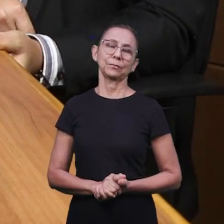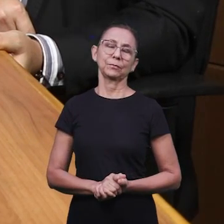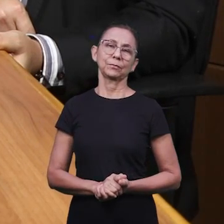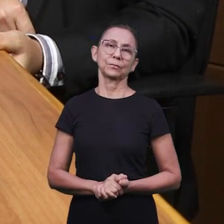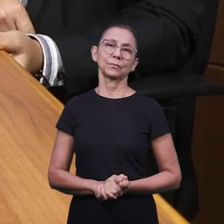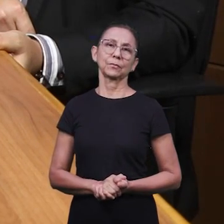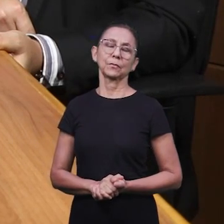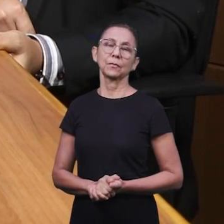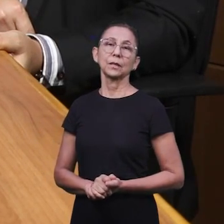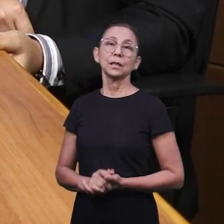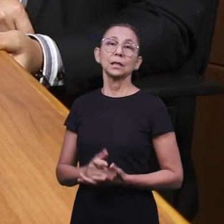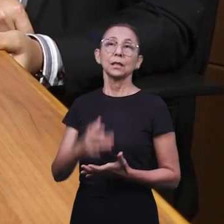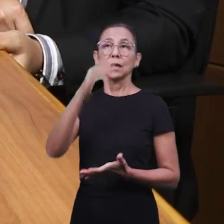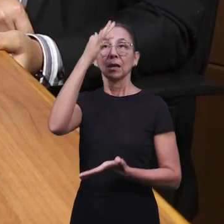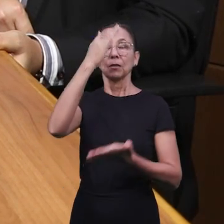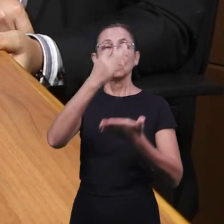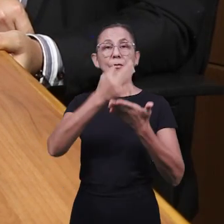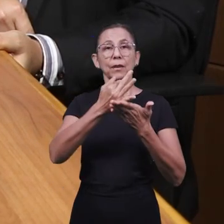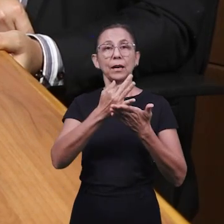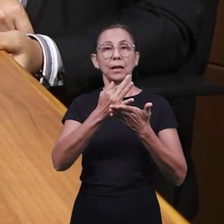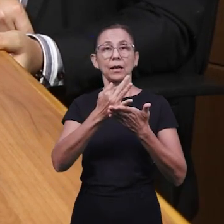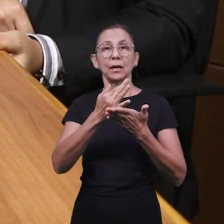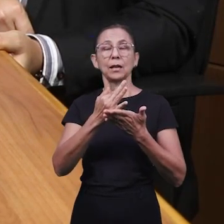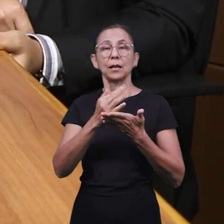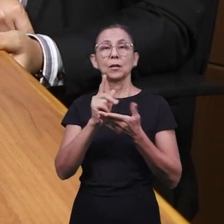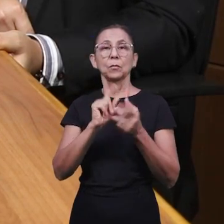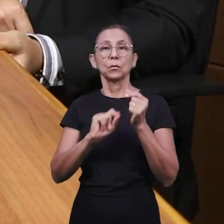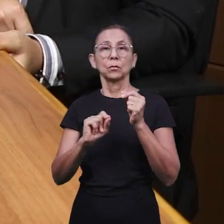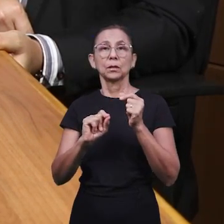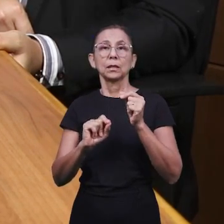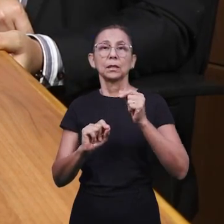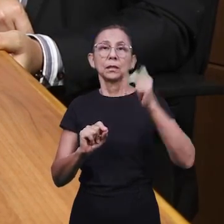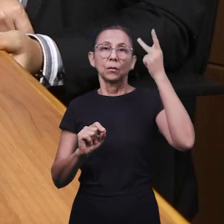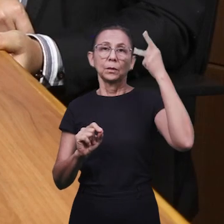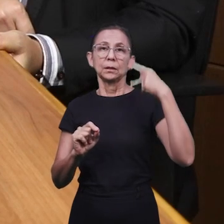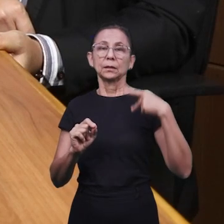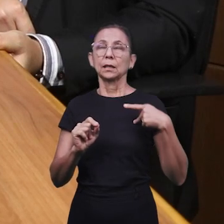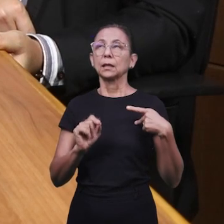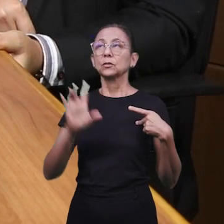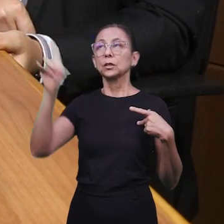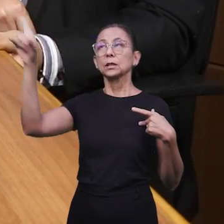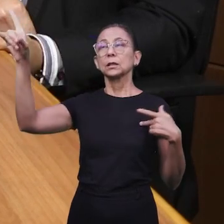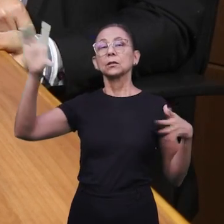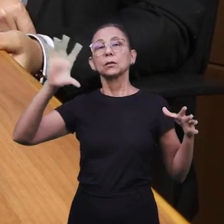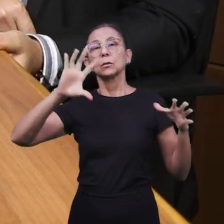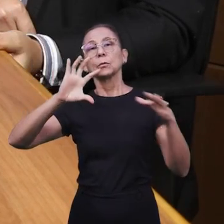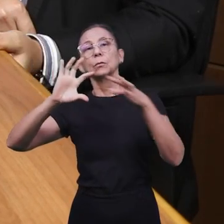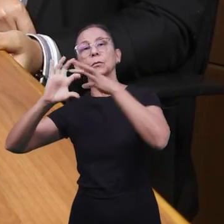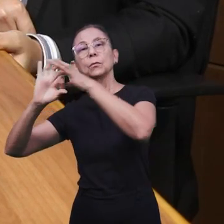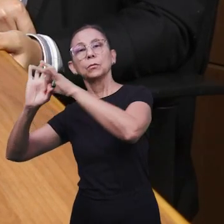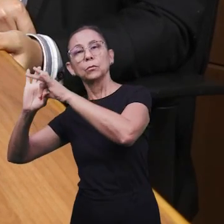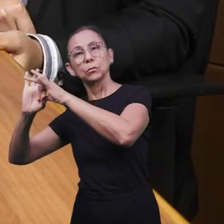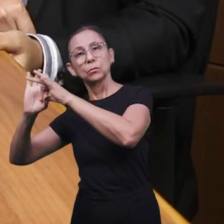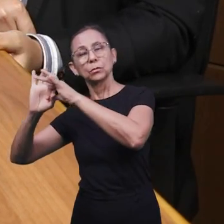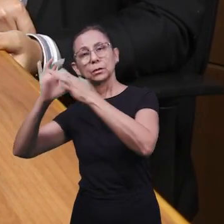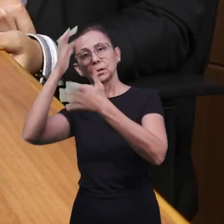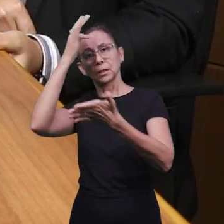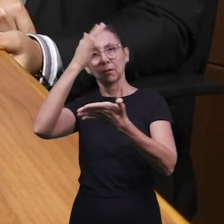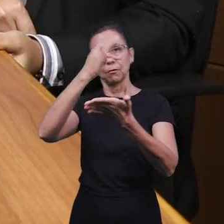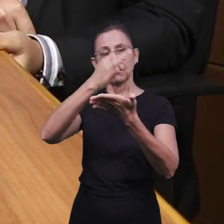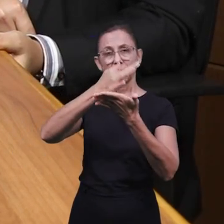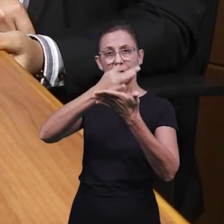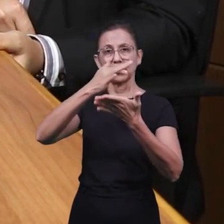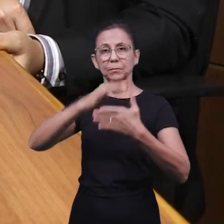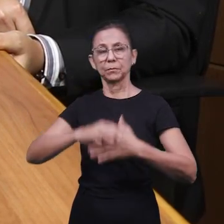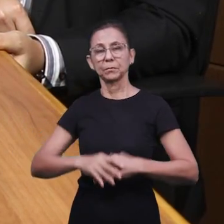um elemento vivo de ligação entre Deus e o homem. E o que ela faz? Ela